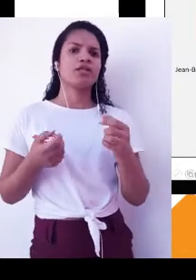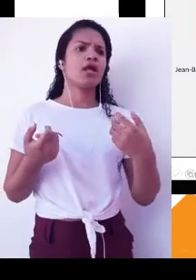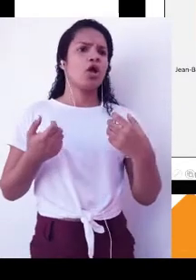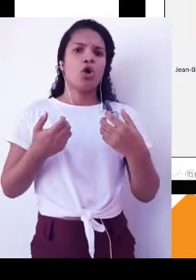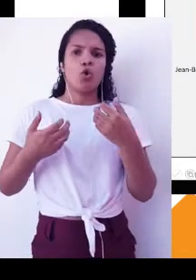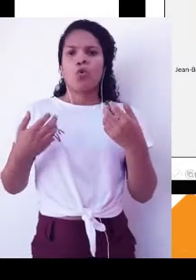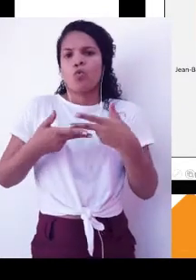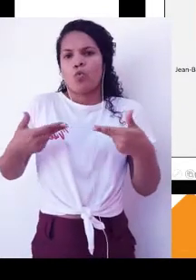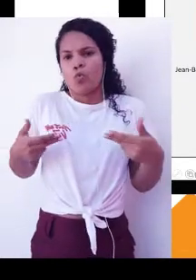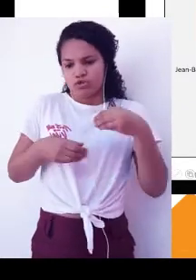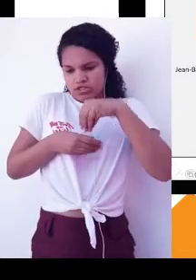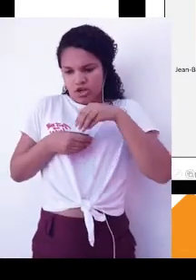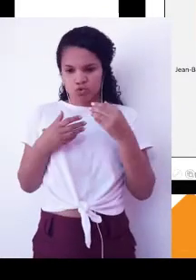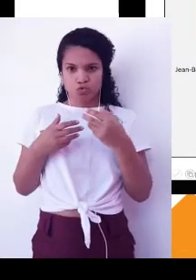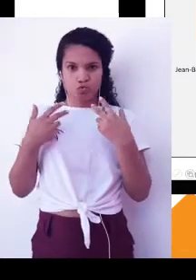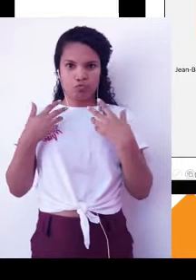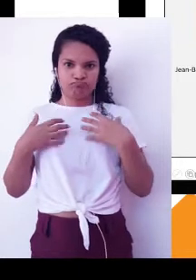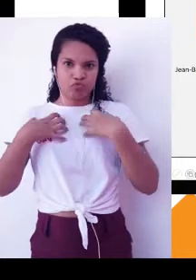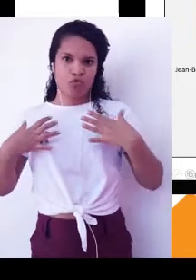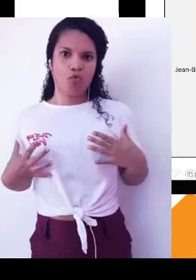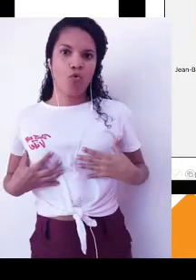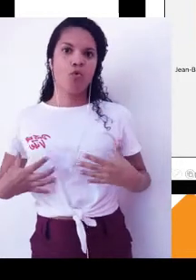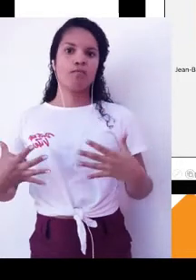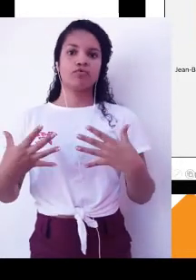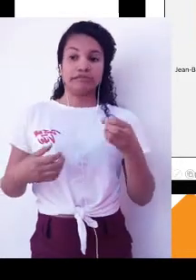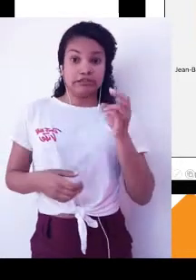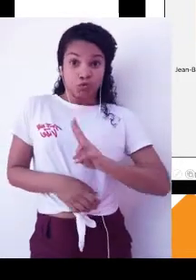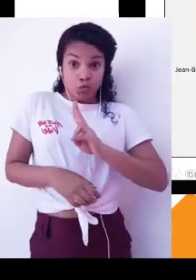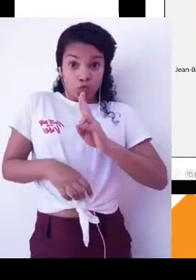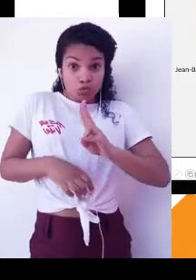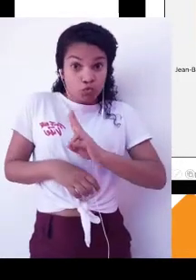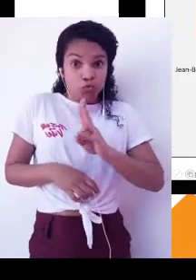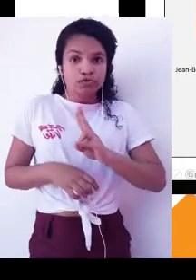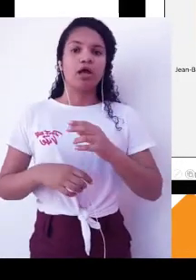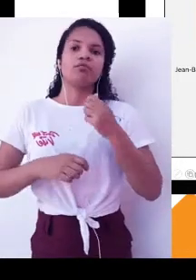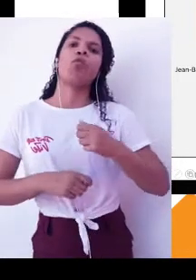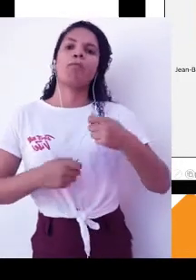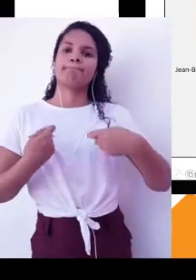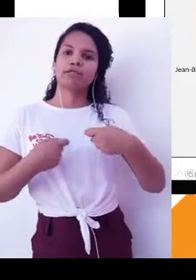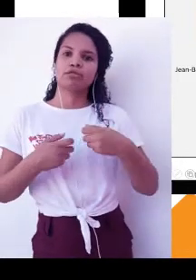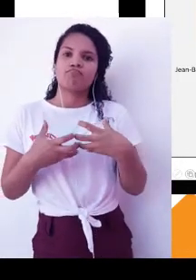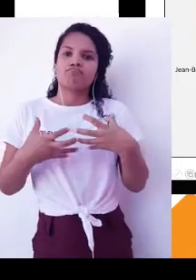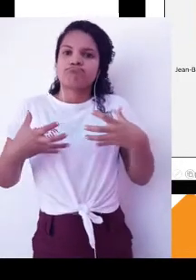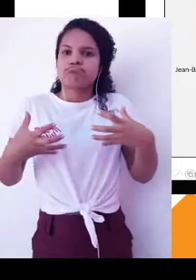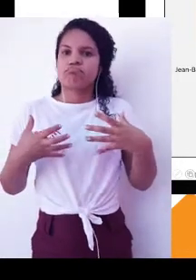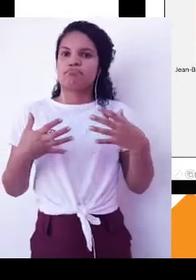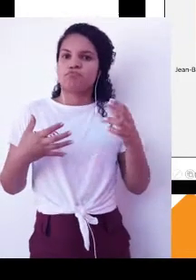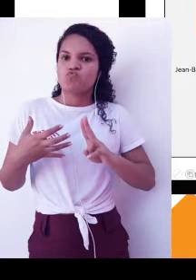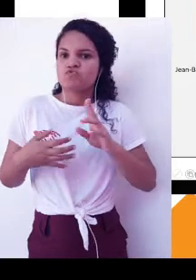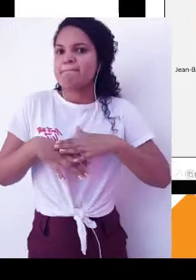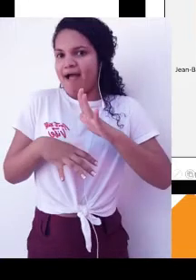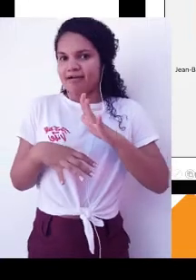muito exigidos, tendem a aumentar em função, aumentar em tamanho, e estruturas e órgãos pouco exigidos têm